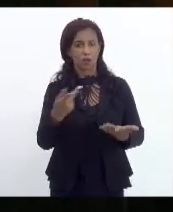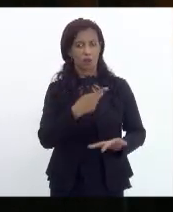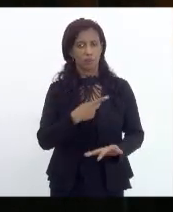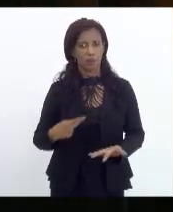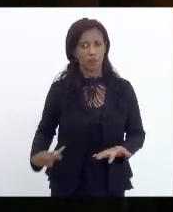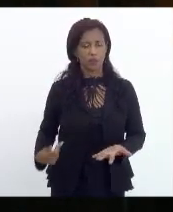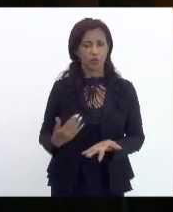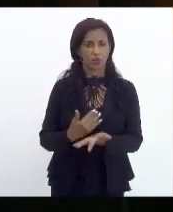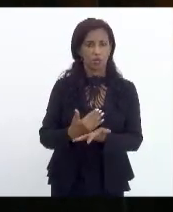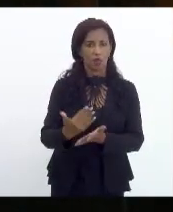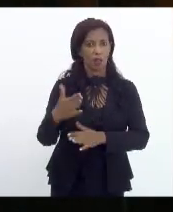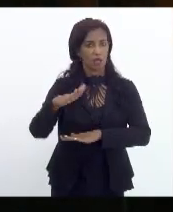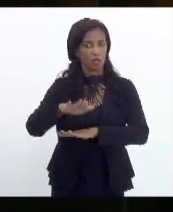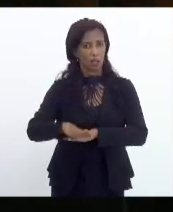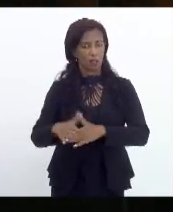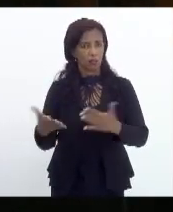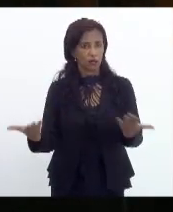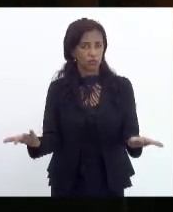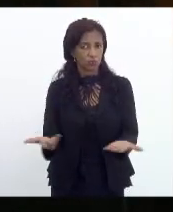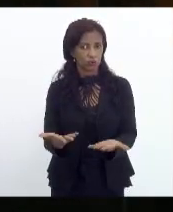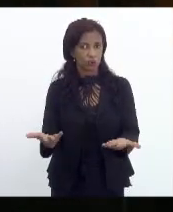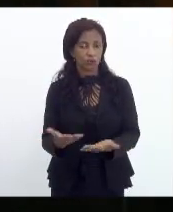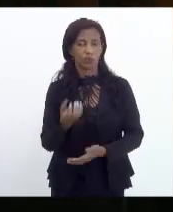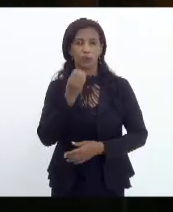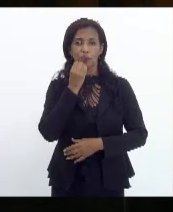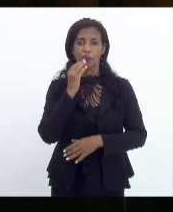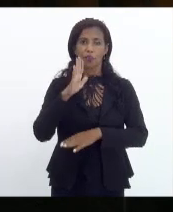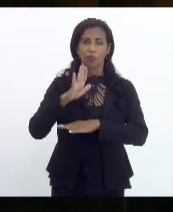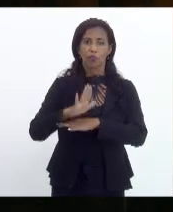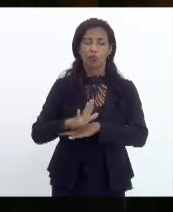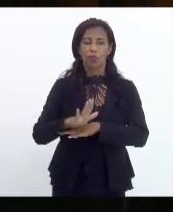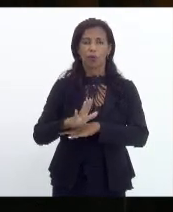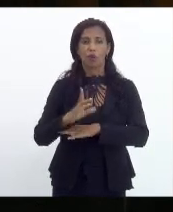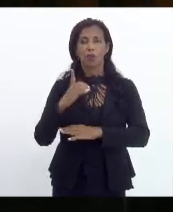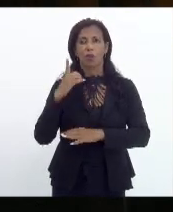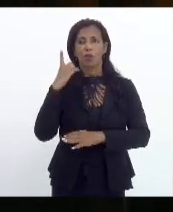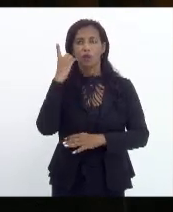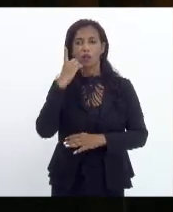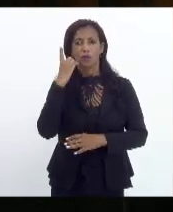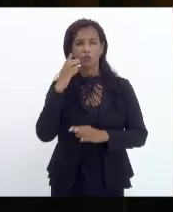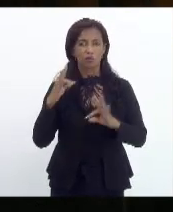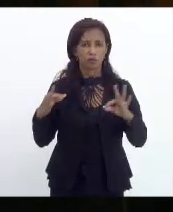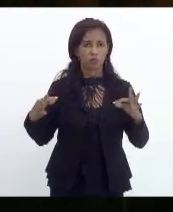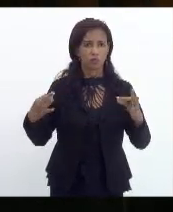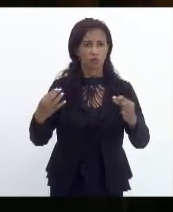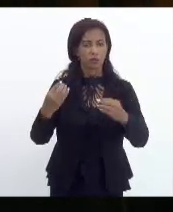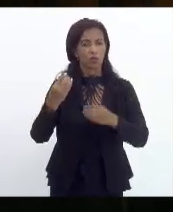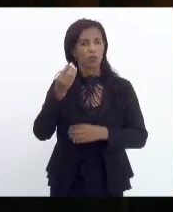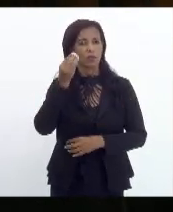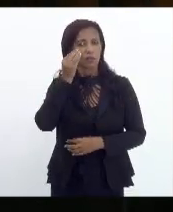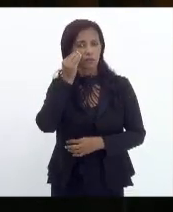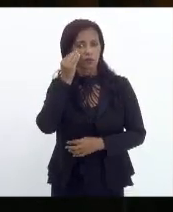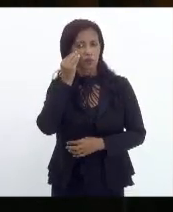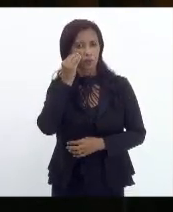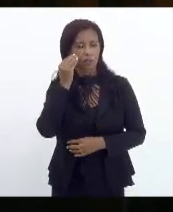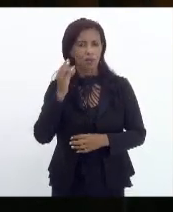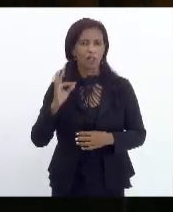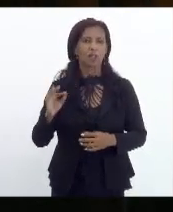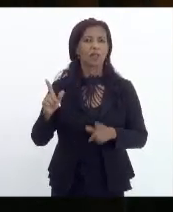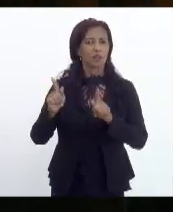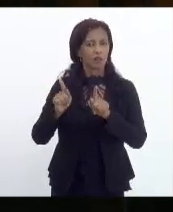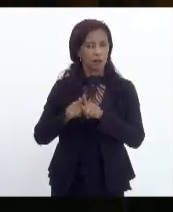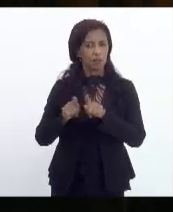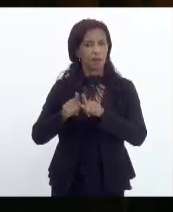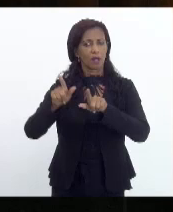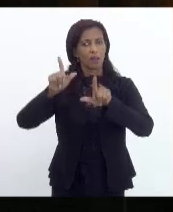Inicial na tarde de hoje uma boa tarde aos deputados e deputadas que nos acompanham a todos que nos